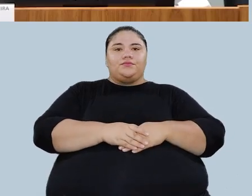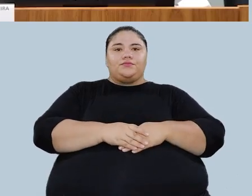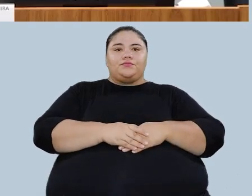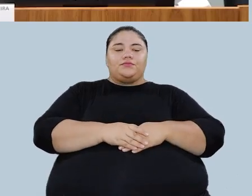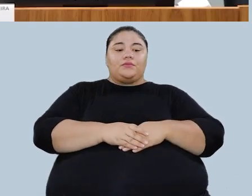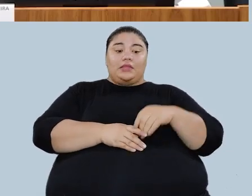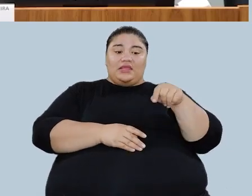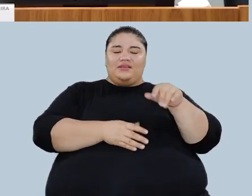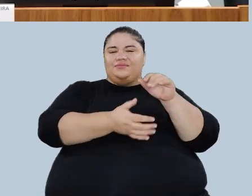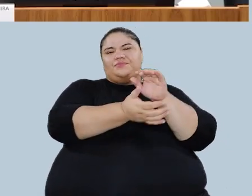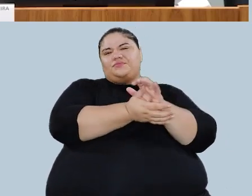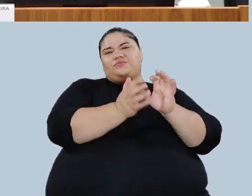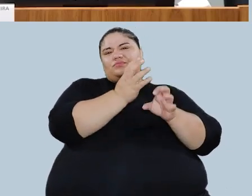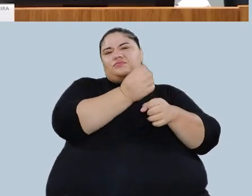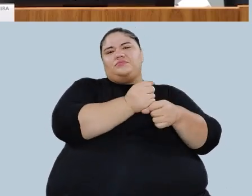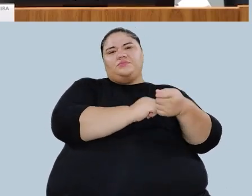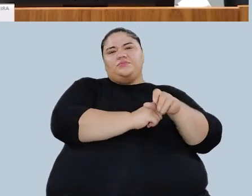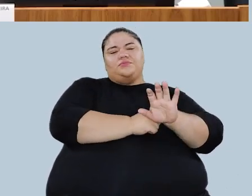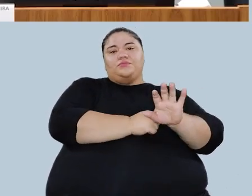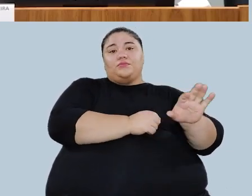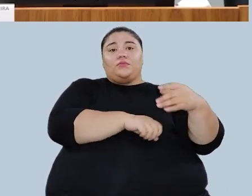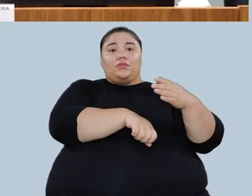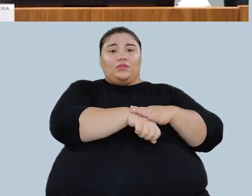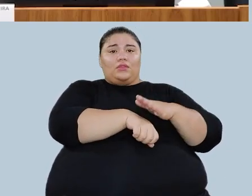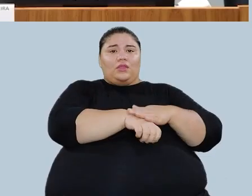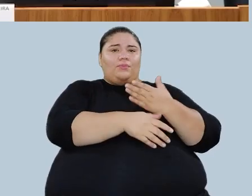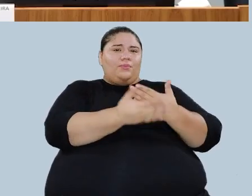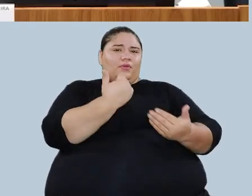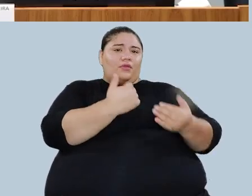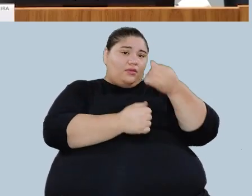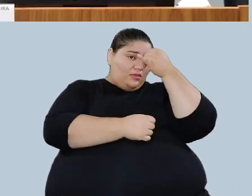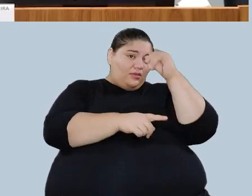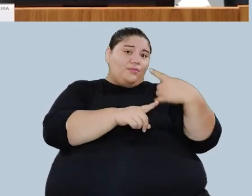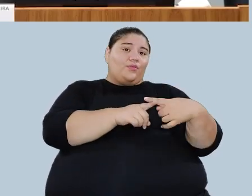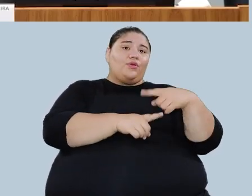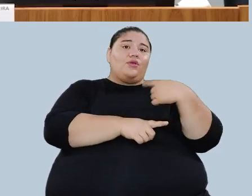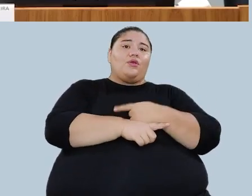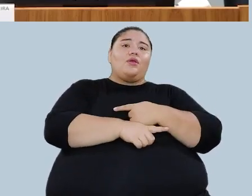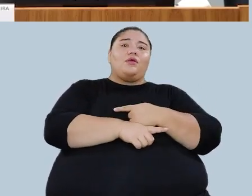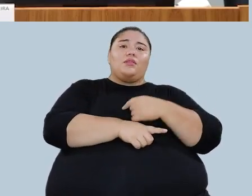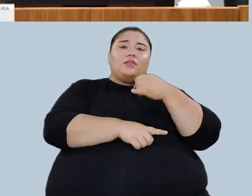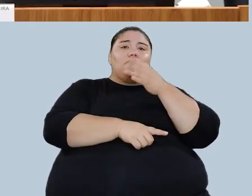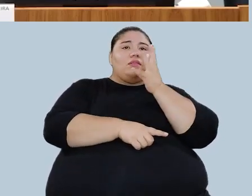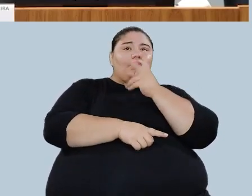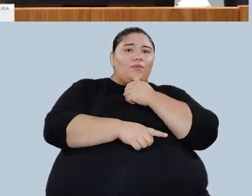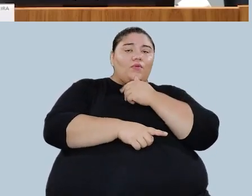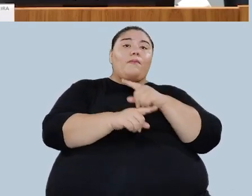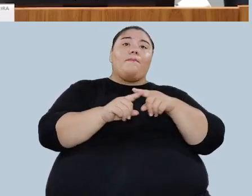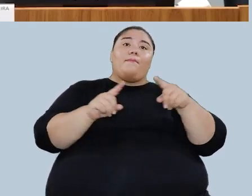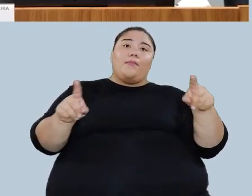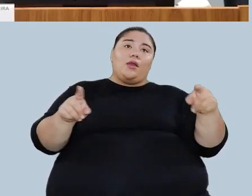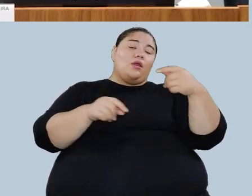não cumulatividade, eu não quero perder muito tempo, porque não vamos demorar muito nisso, mas lógico